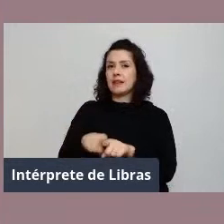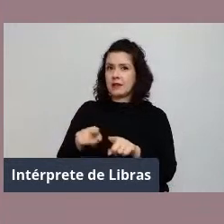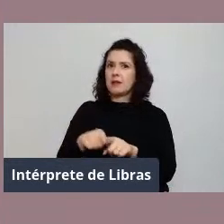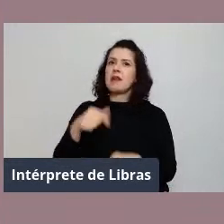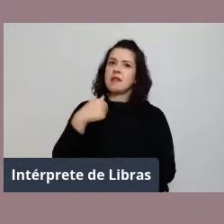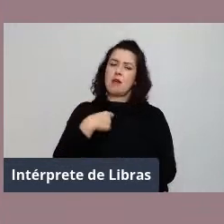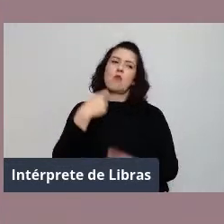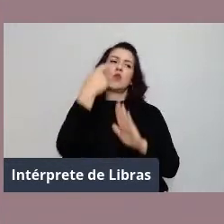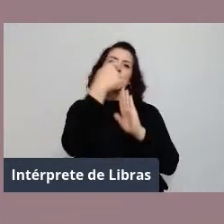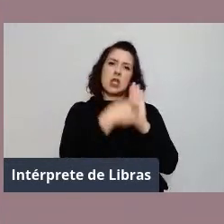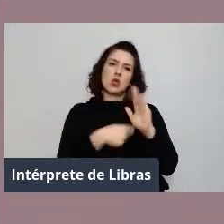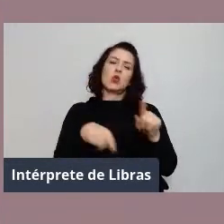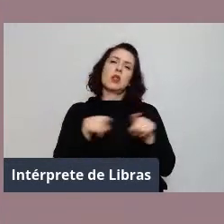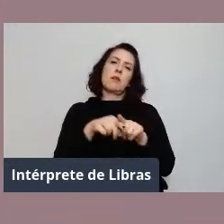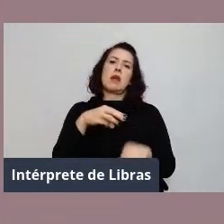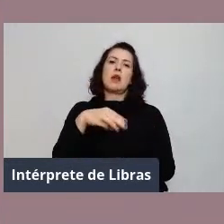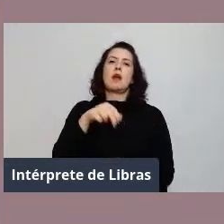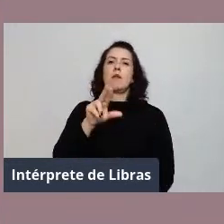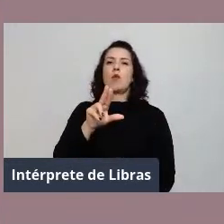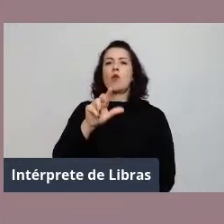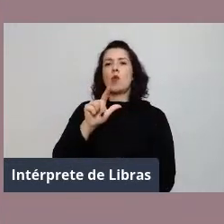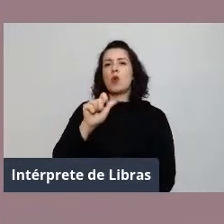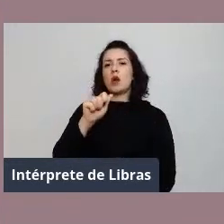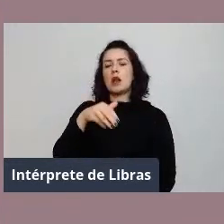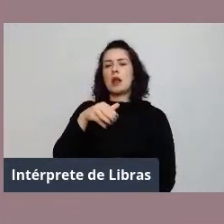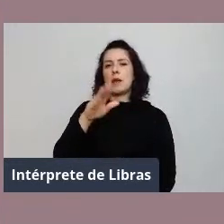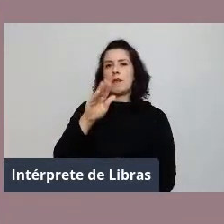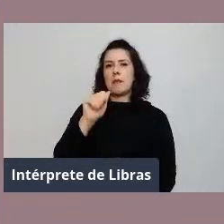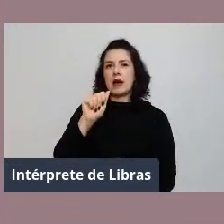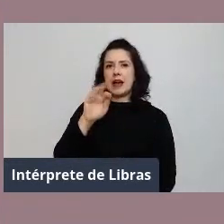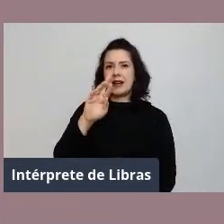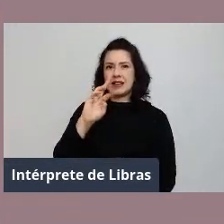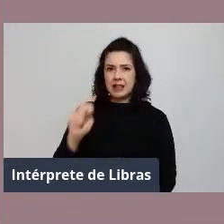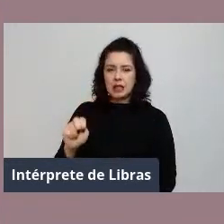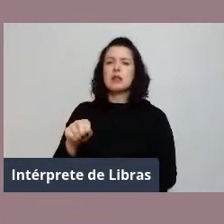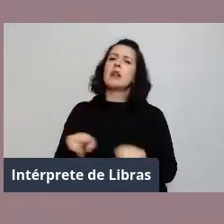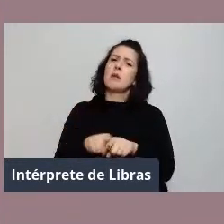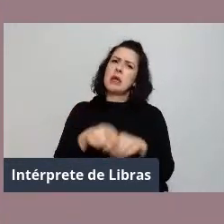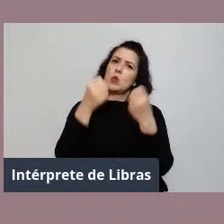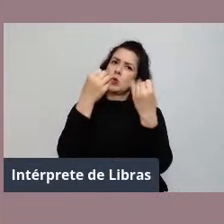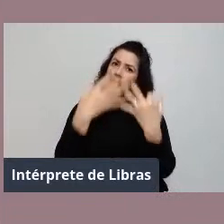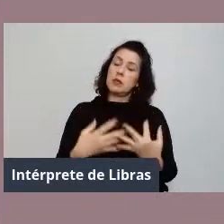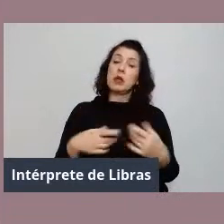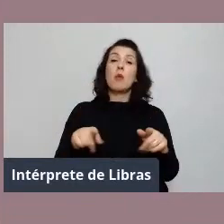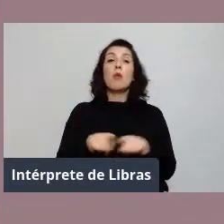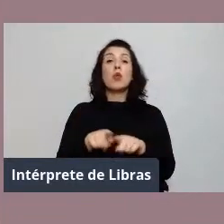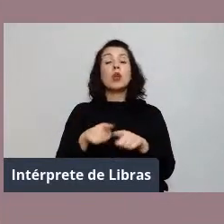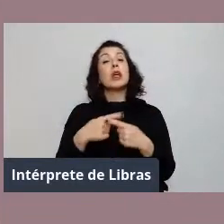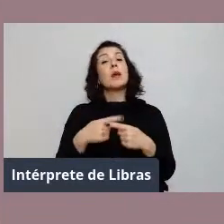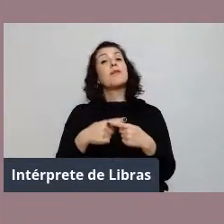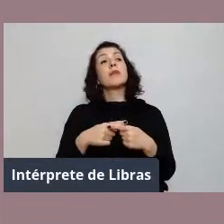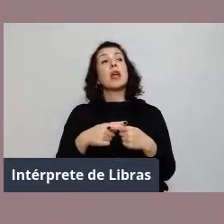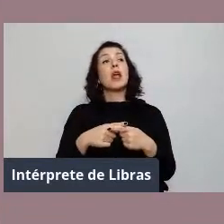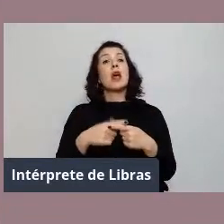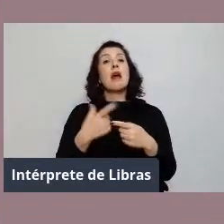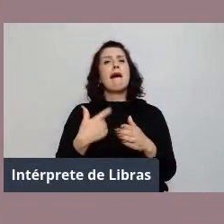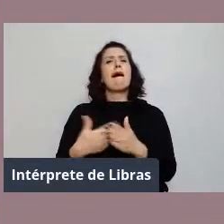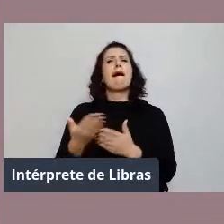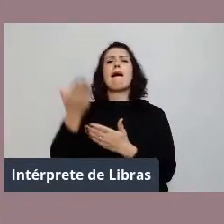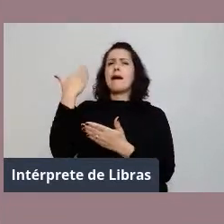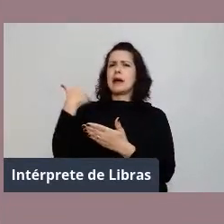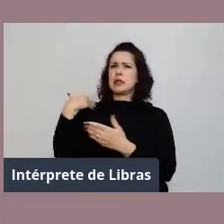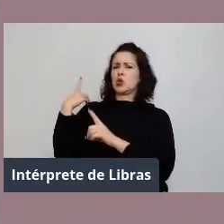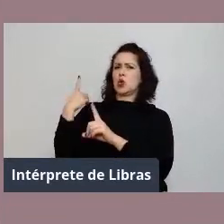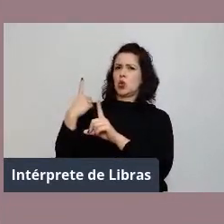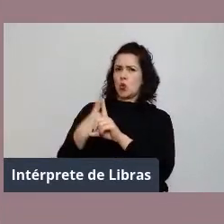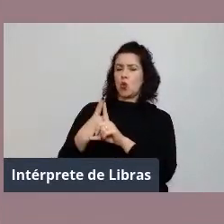meu texto, porque o encontro anterior que eu tinha tido com manuscritos tinha sido com os manuscritos do